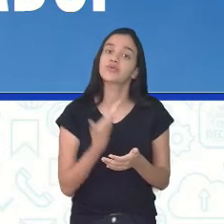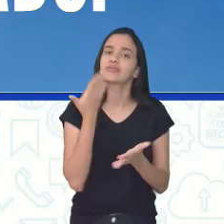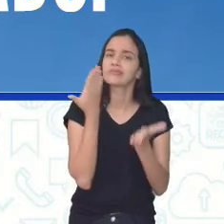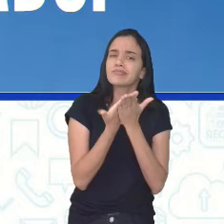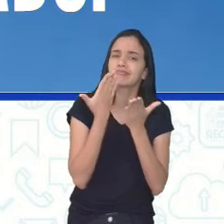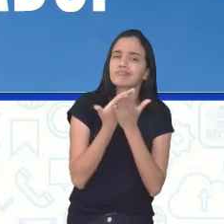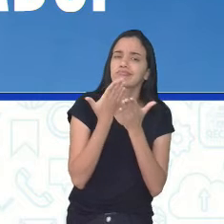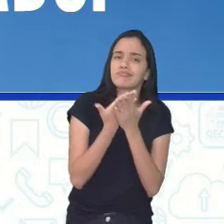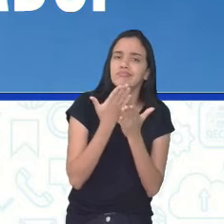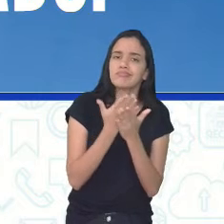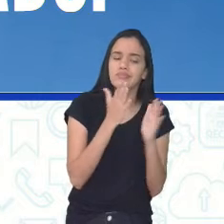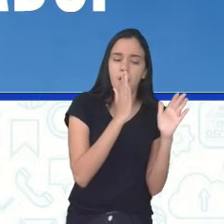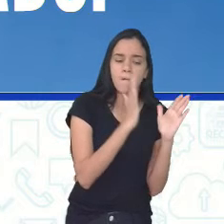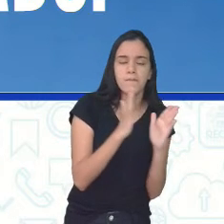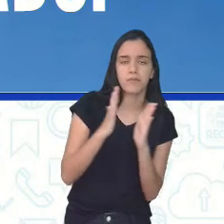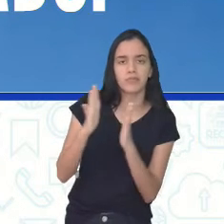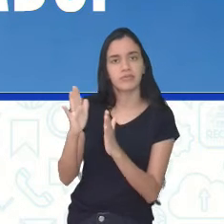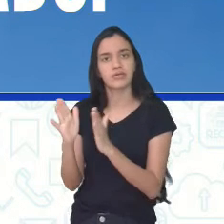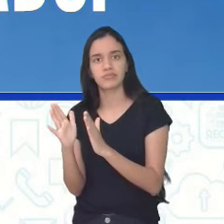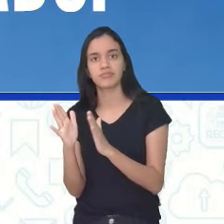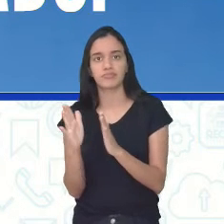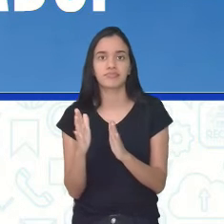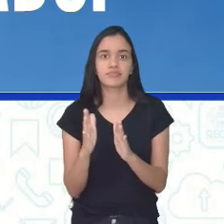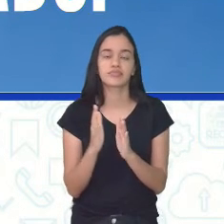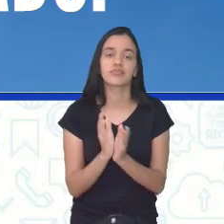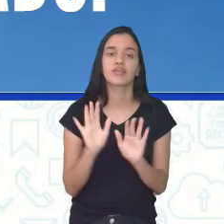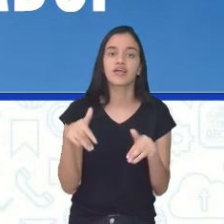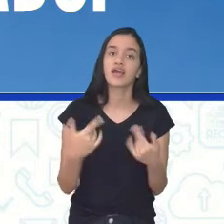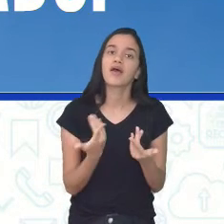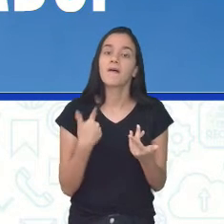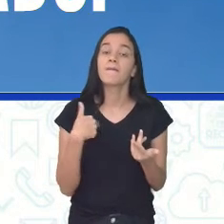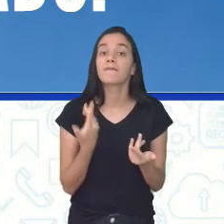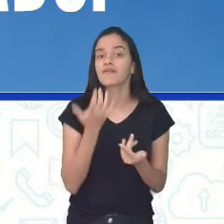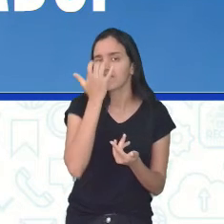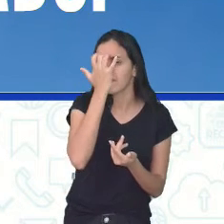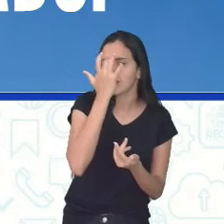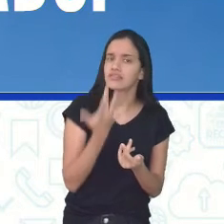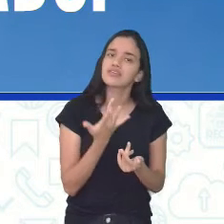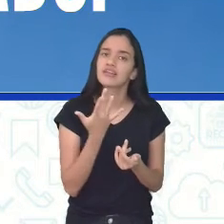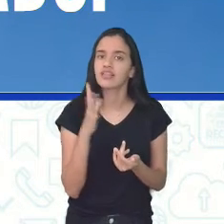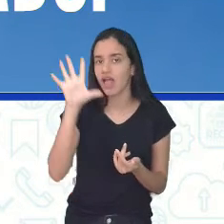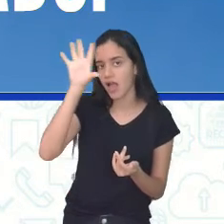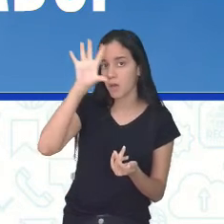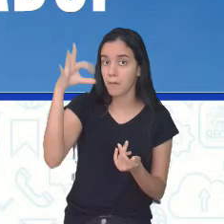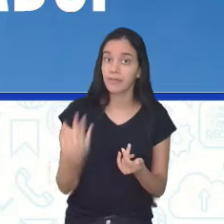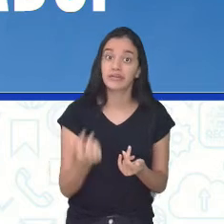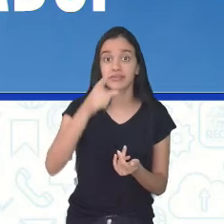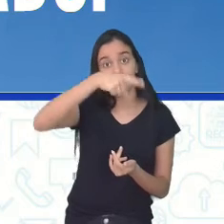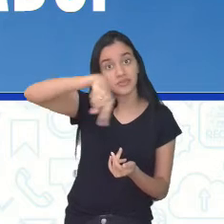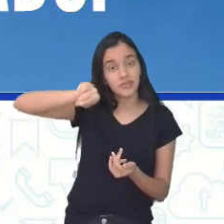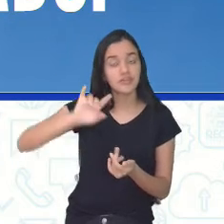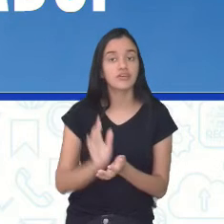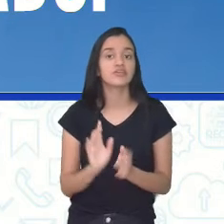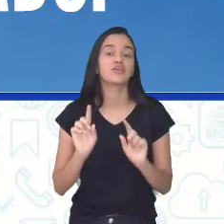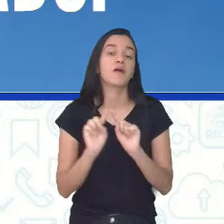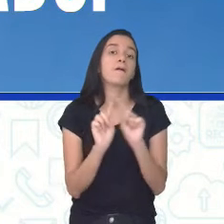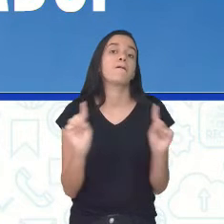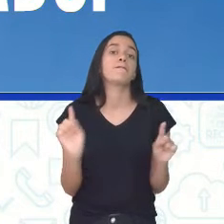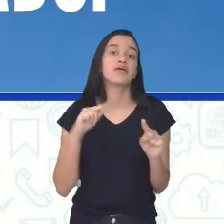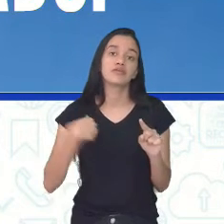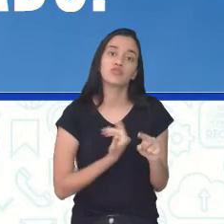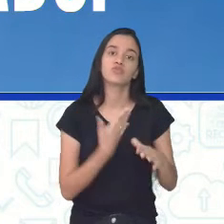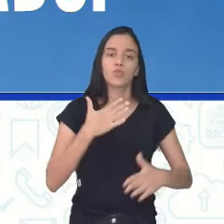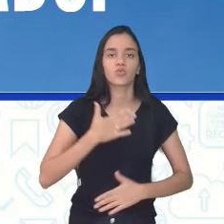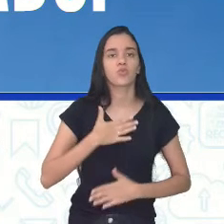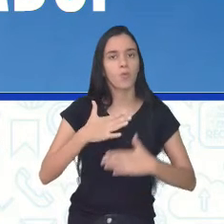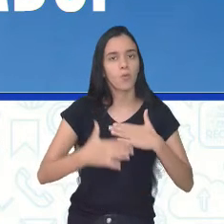estudando separadamente, vamos estudar separadamente para facilitar a compreensão. Mas lá no nosso corpo, aqui no